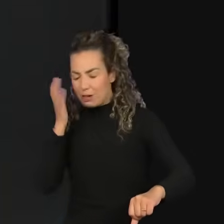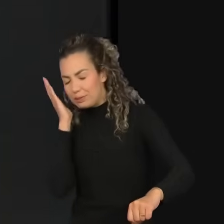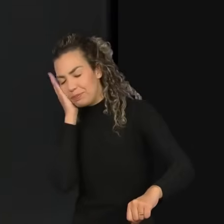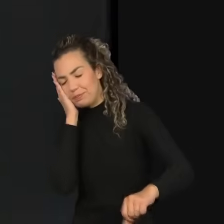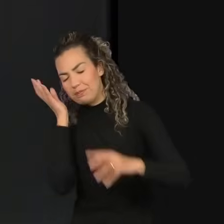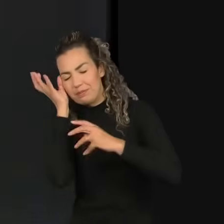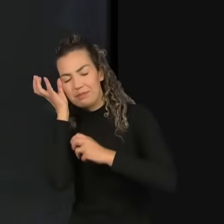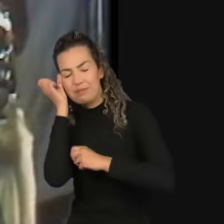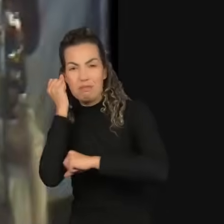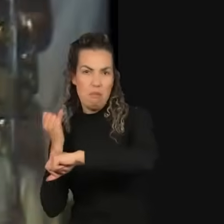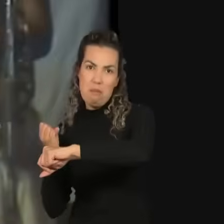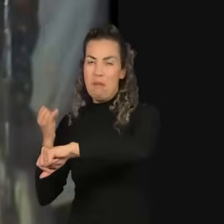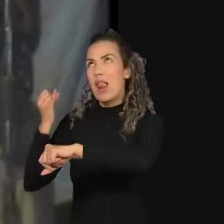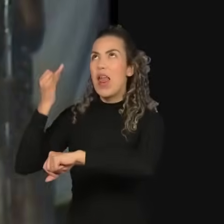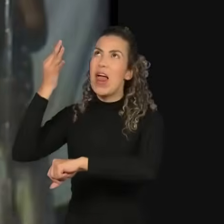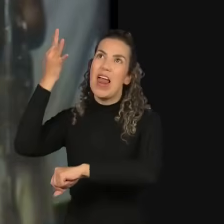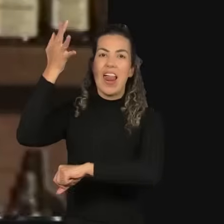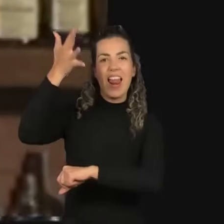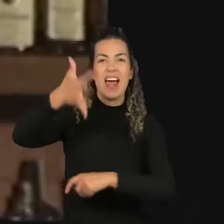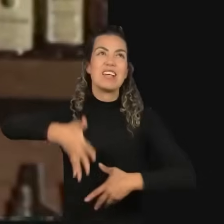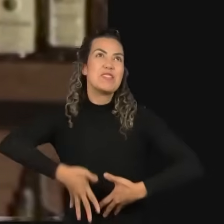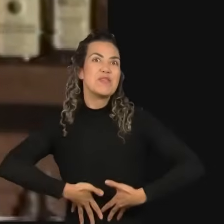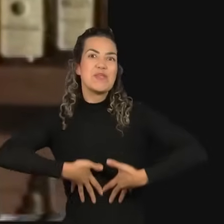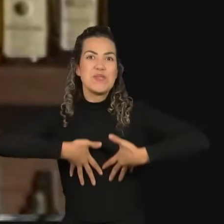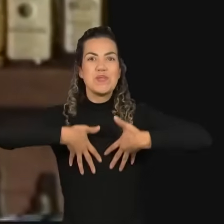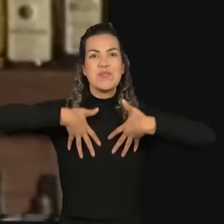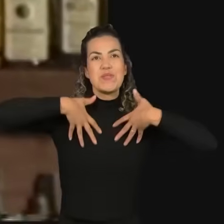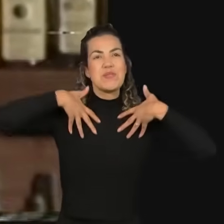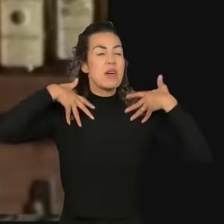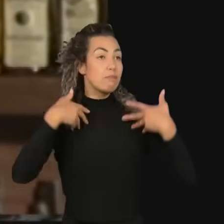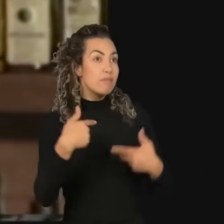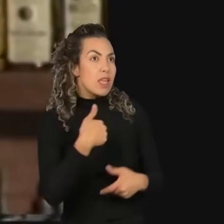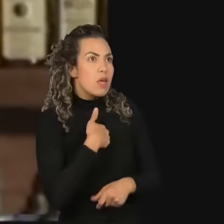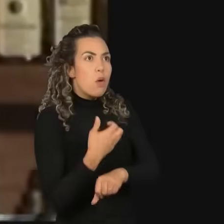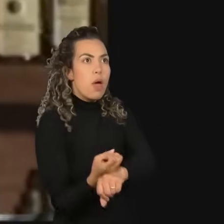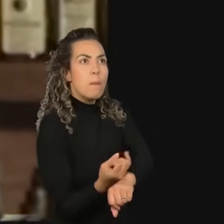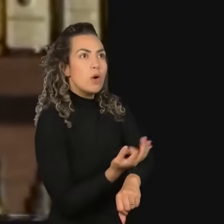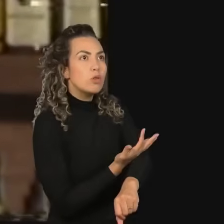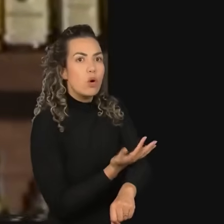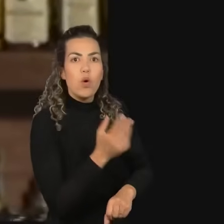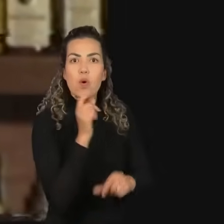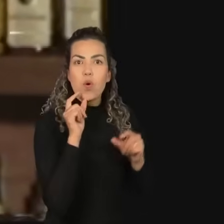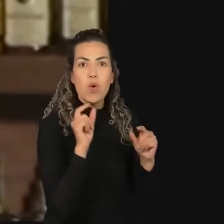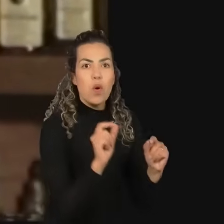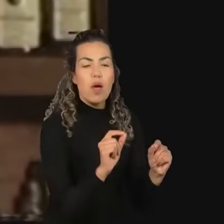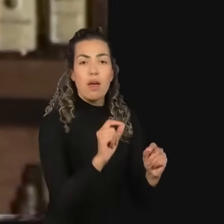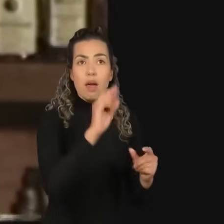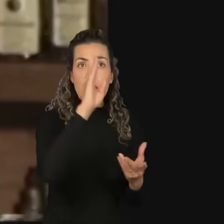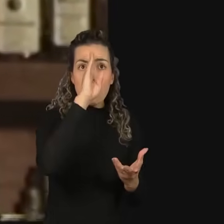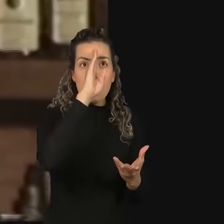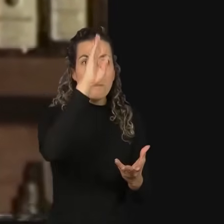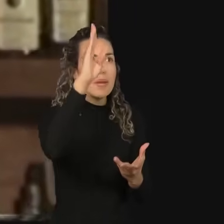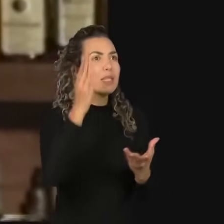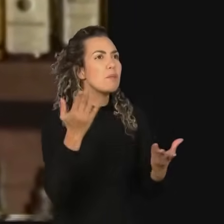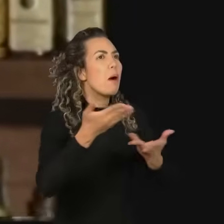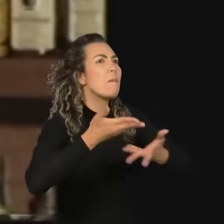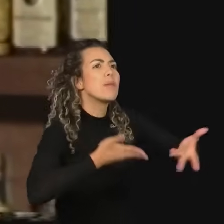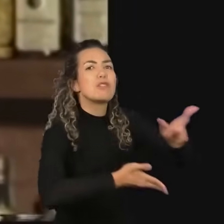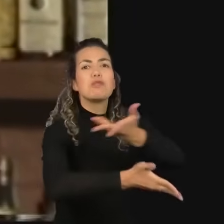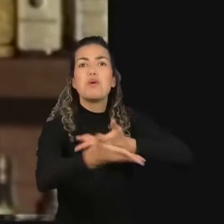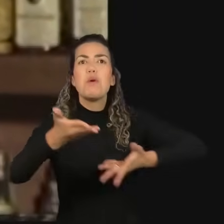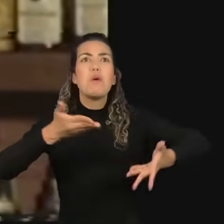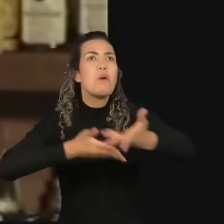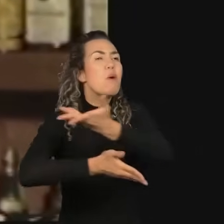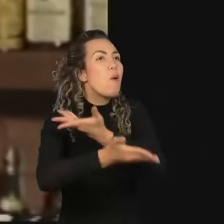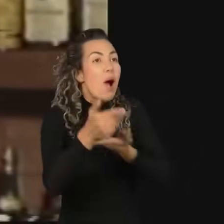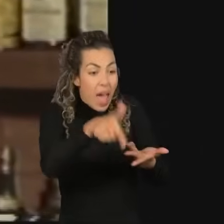dia nascer feliz. A coisa que mais me emociona é trocar com as pessoas ali me ouvindo e eu cantando. Não tem